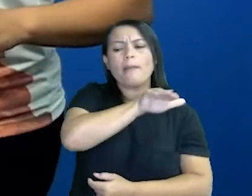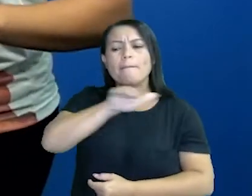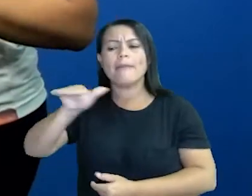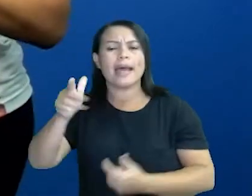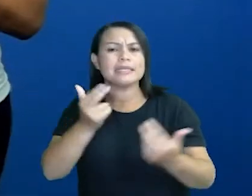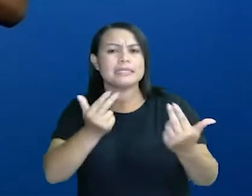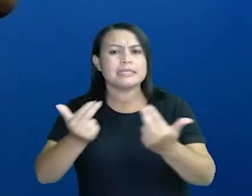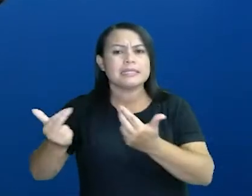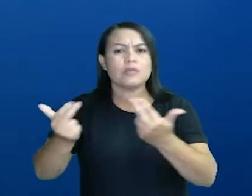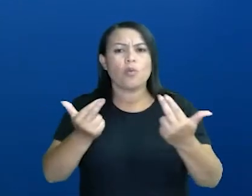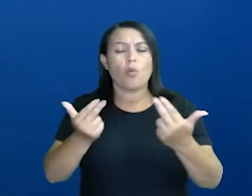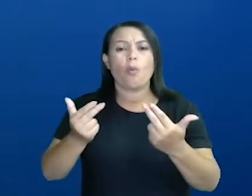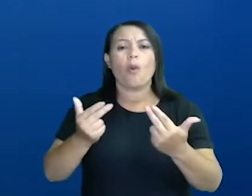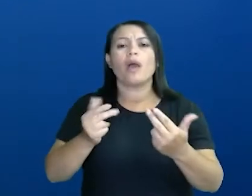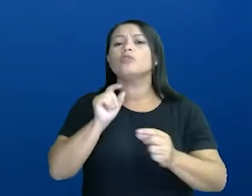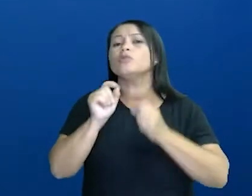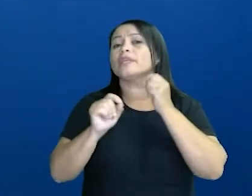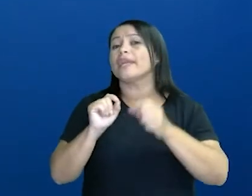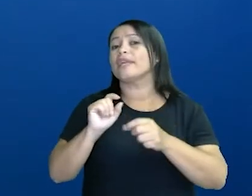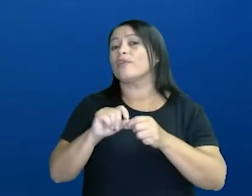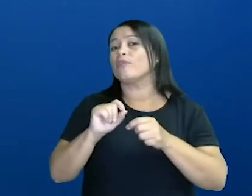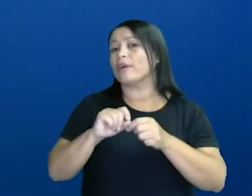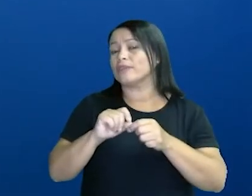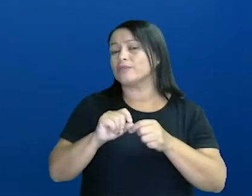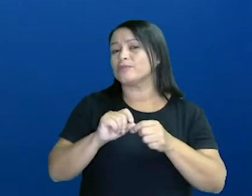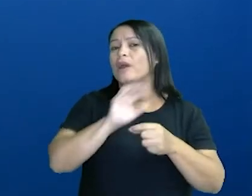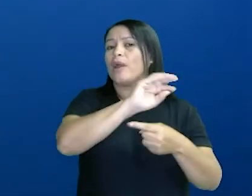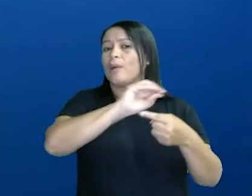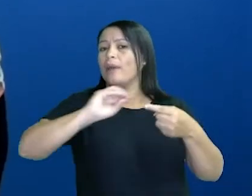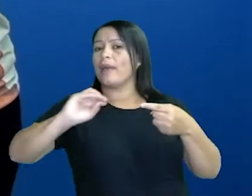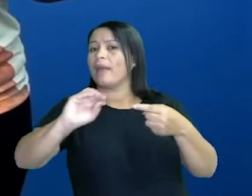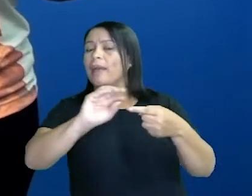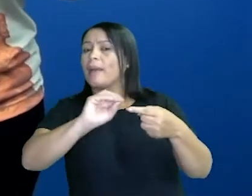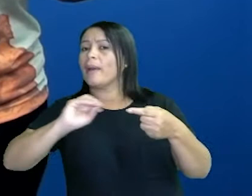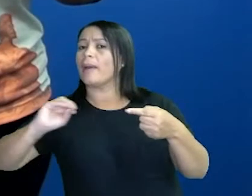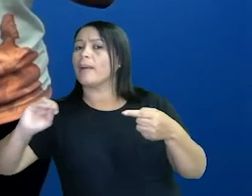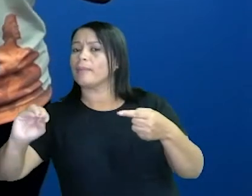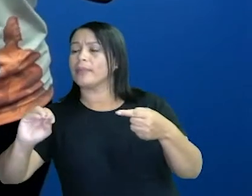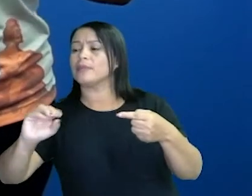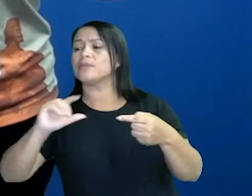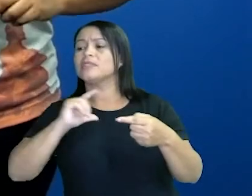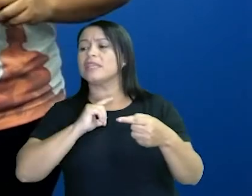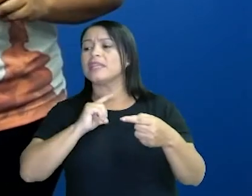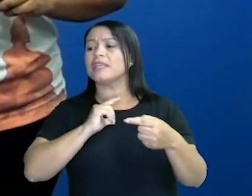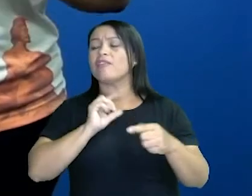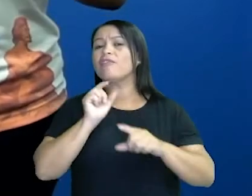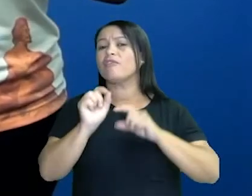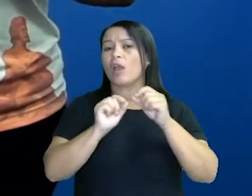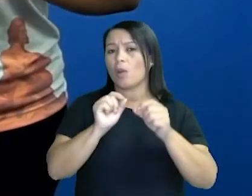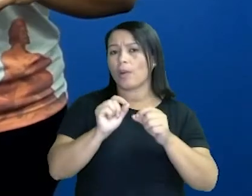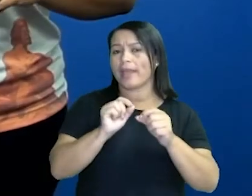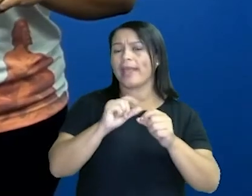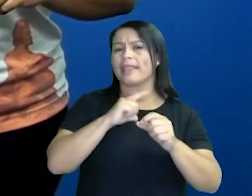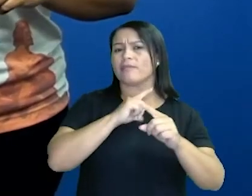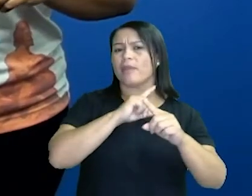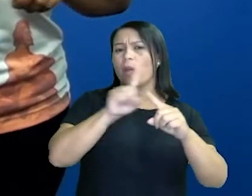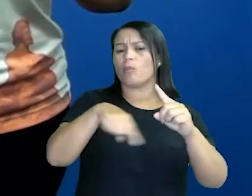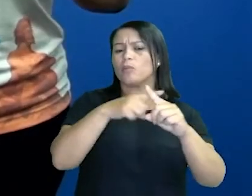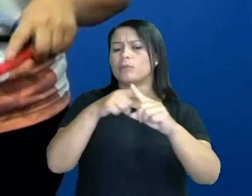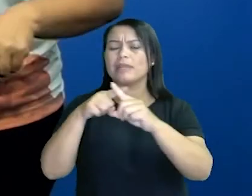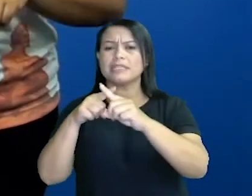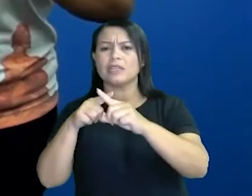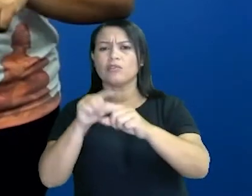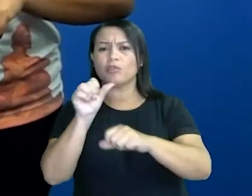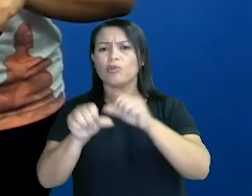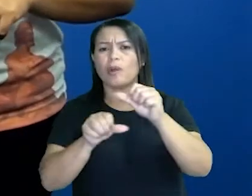iguais que é que eu faço repito e sim entre elas ao invés de São a multiplicação foi uma